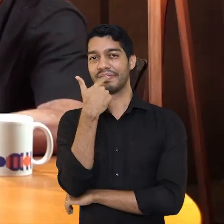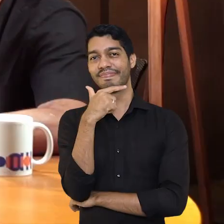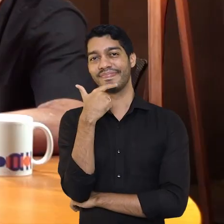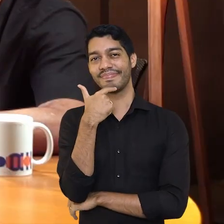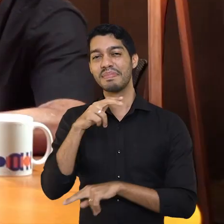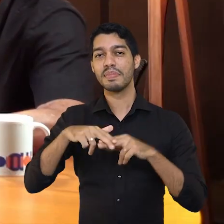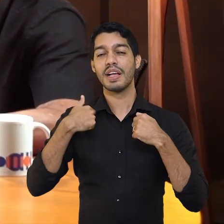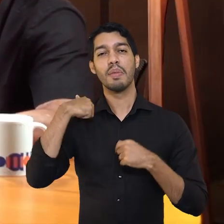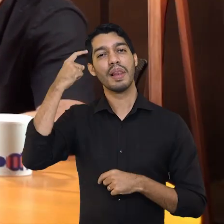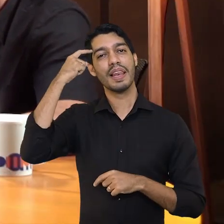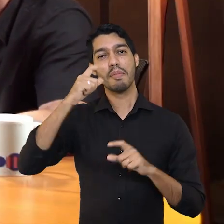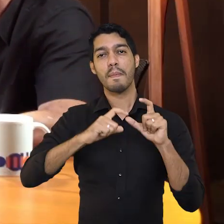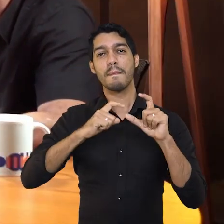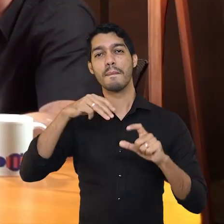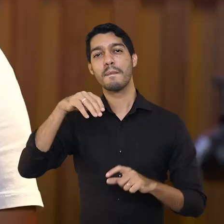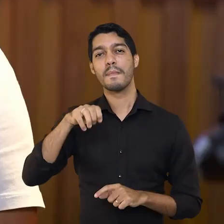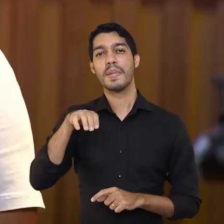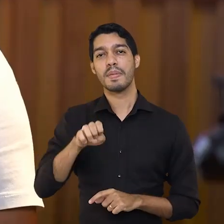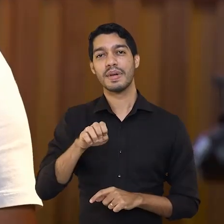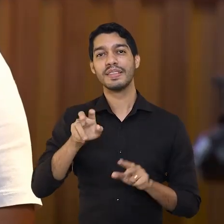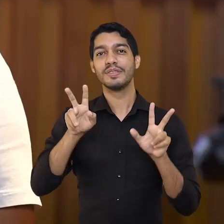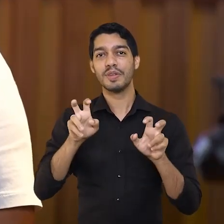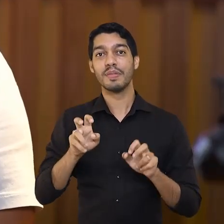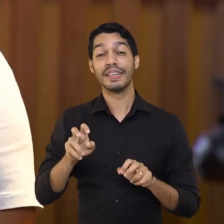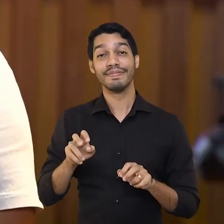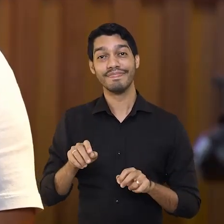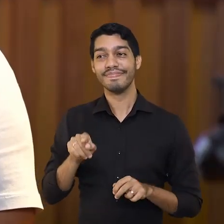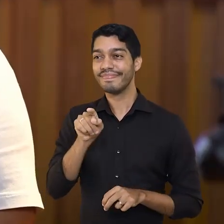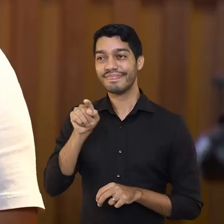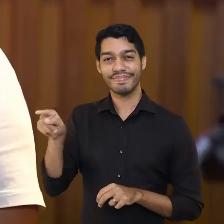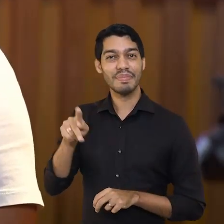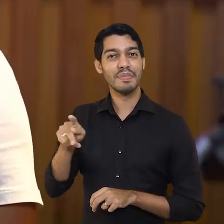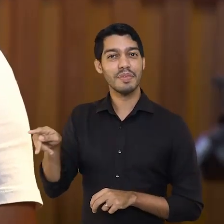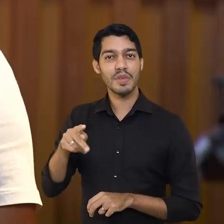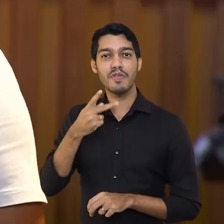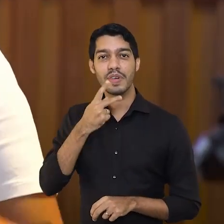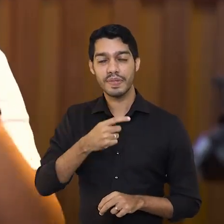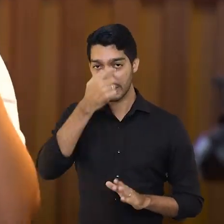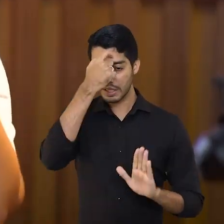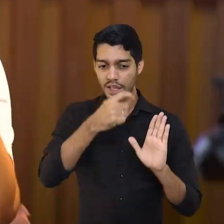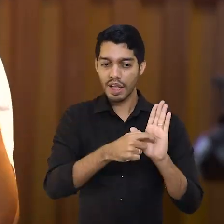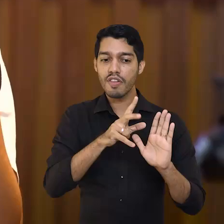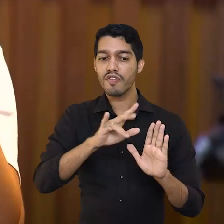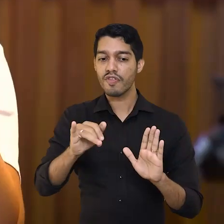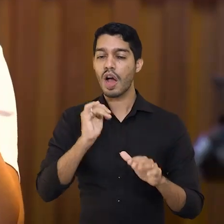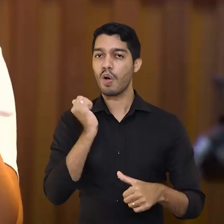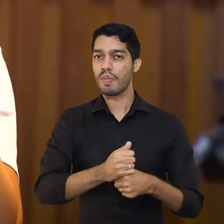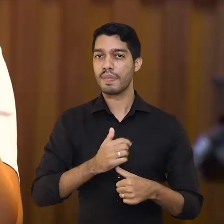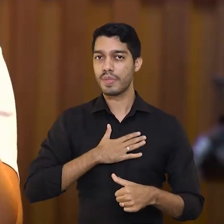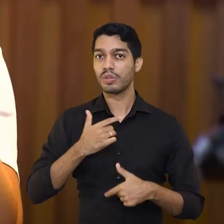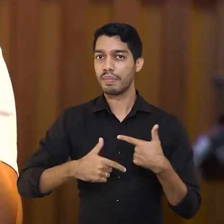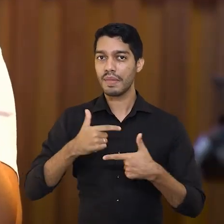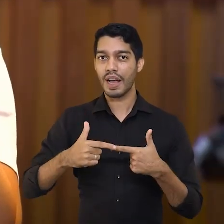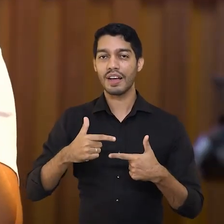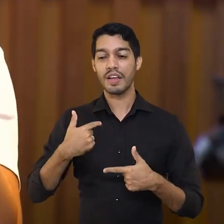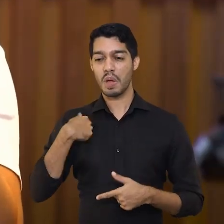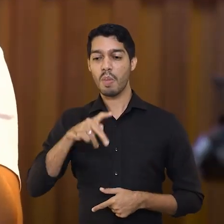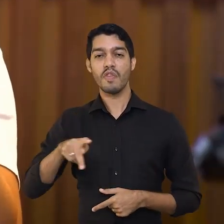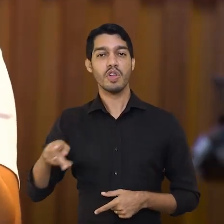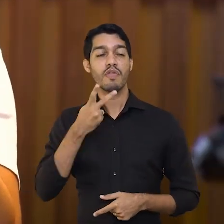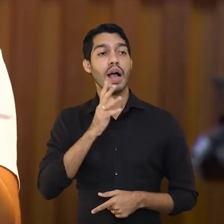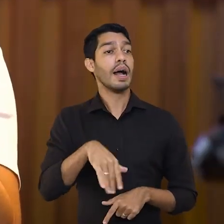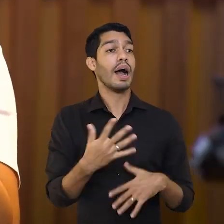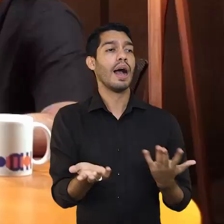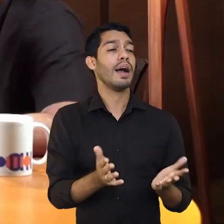sua paixão, o seu interesse? Essa pergunta eu estava rindo enquanto eu estava fazendo, porque eu só consigo me lembrar daquele meme que tem nas redes sociais